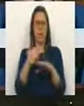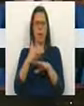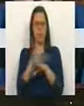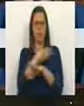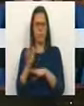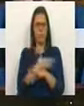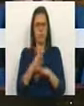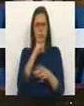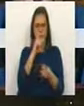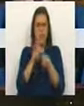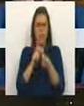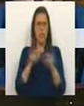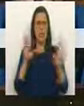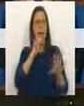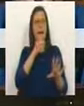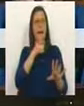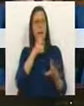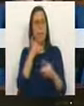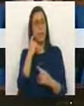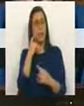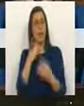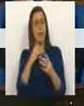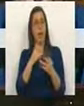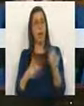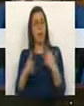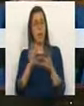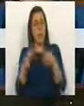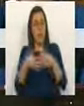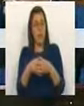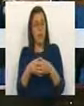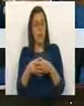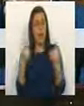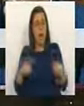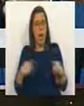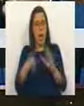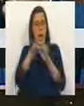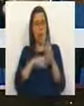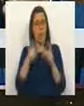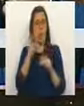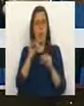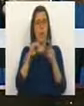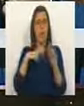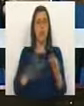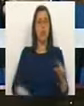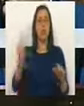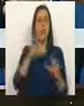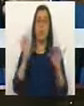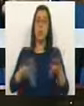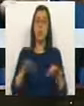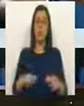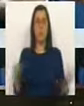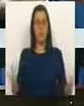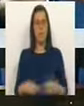fragmentação da ainda escassa capacidade instalada e massa crítica que existe nos reguladores financeiros nacionais. E,